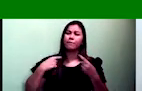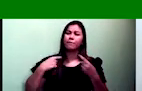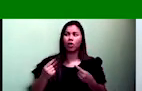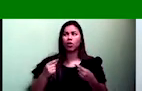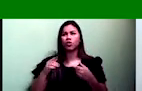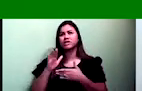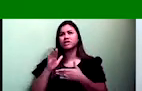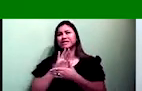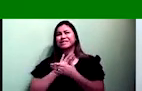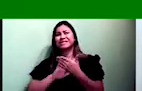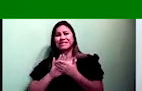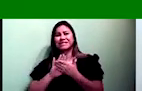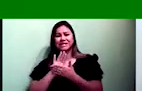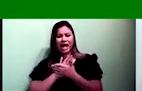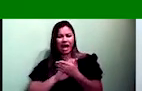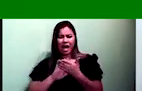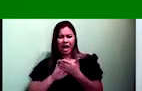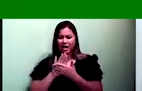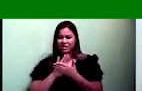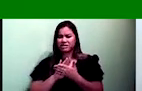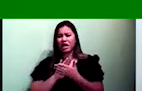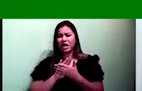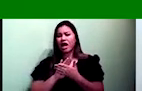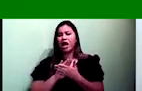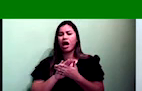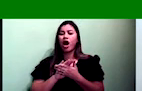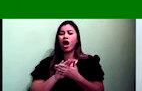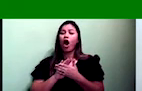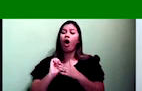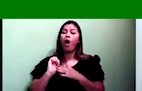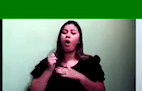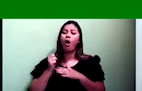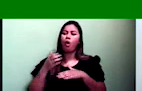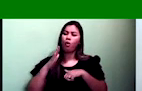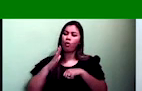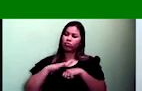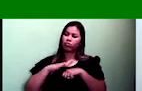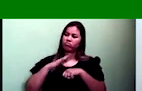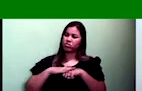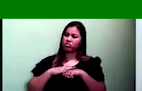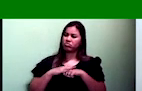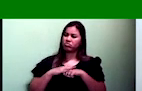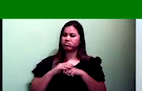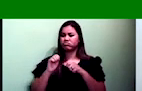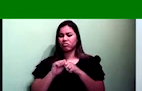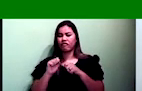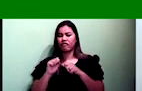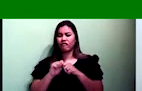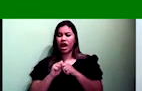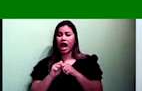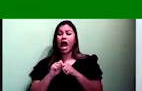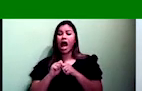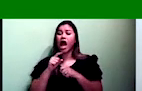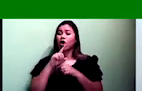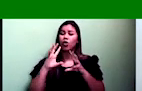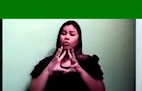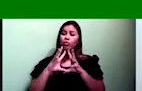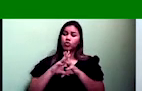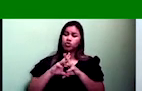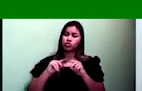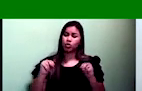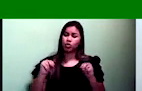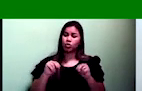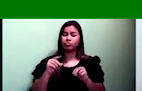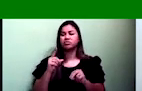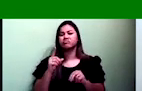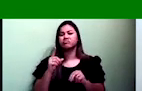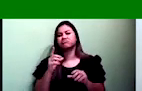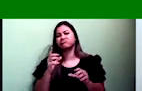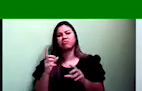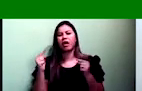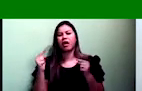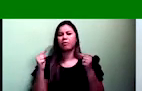fizer nada, ela vai sumir num prazo de 15 a 20 dias, aquela lesão.